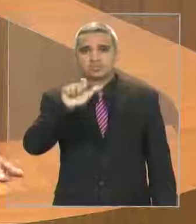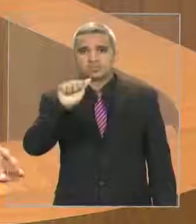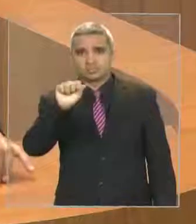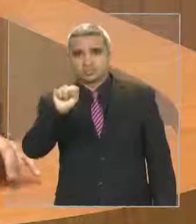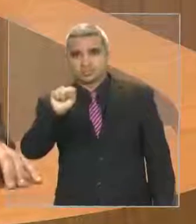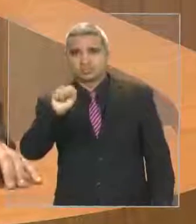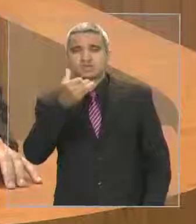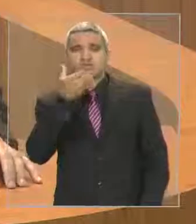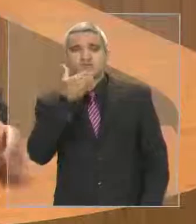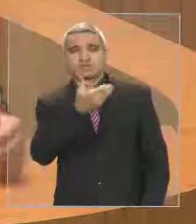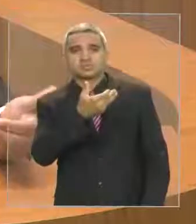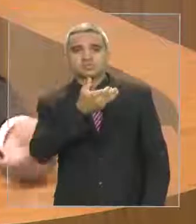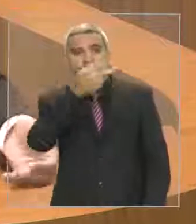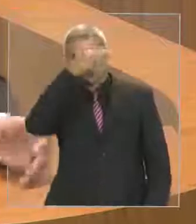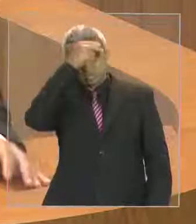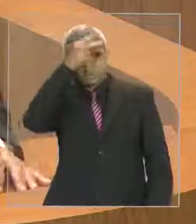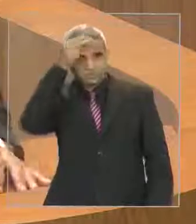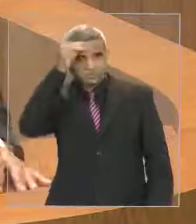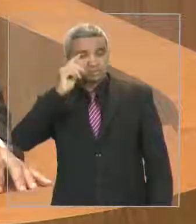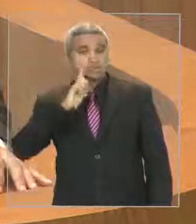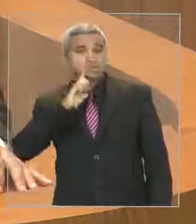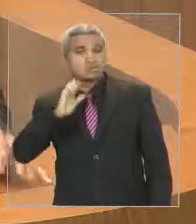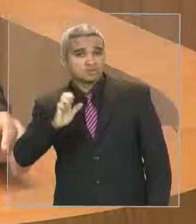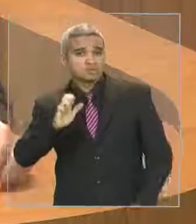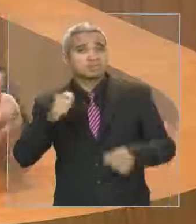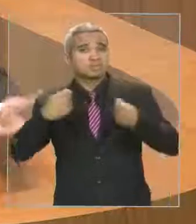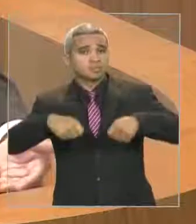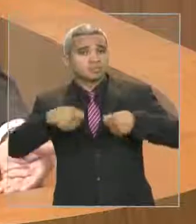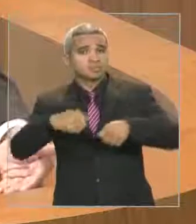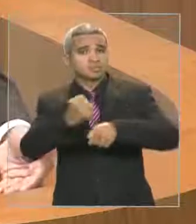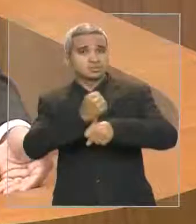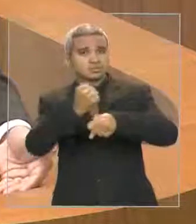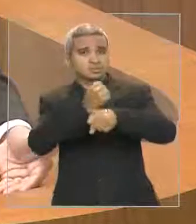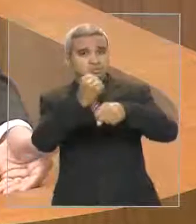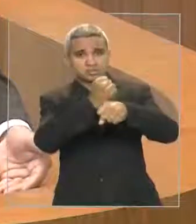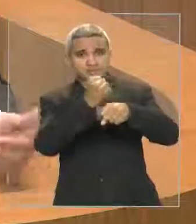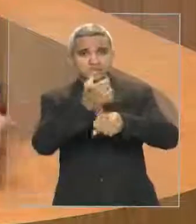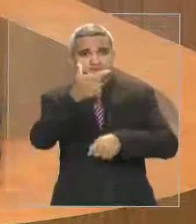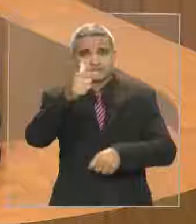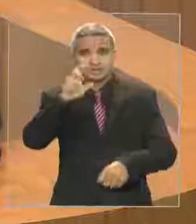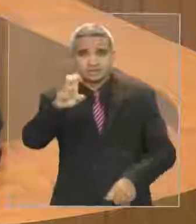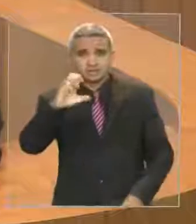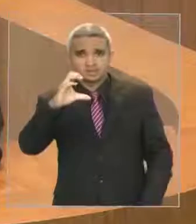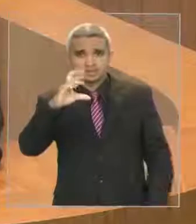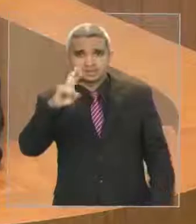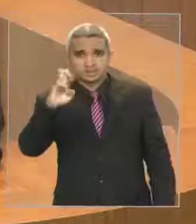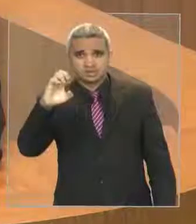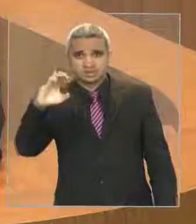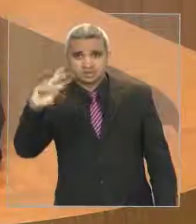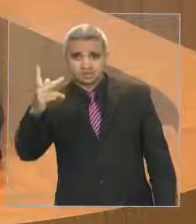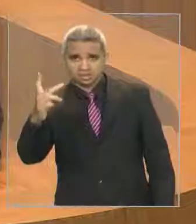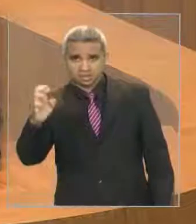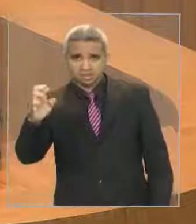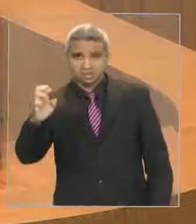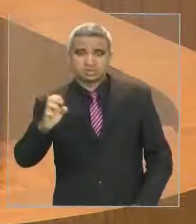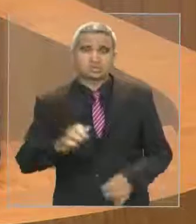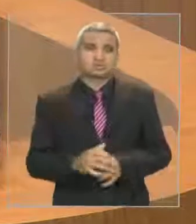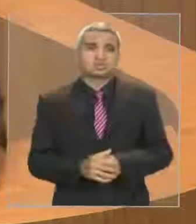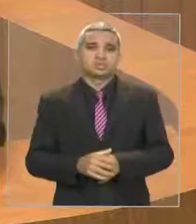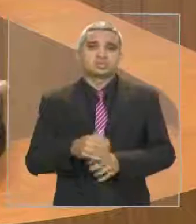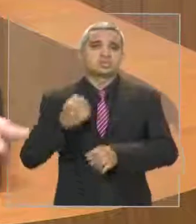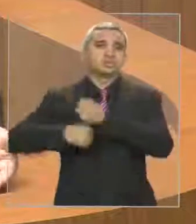que construa as 25 creches que ele prometeu. Foi promessa de campanha em 2012, 20